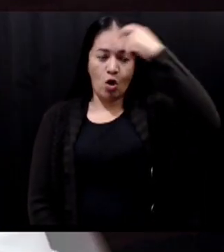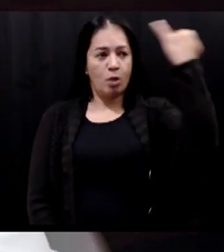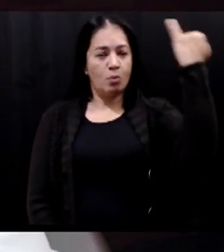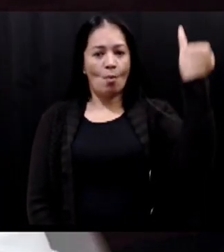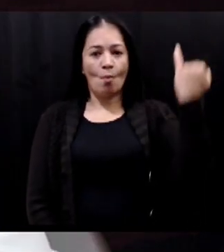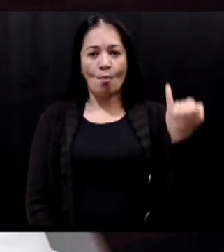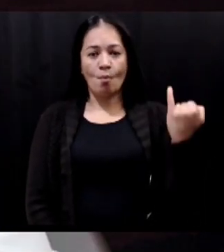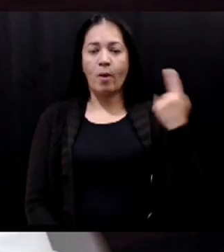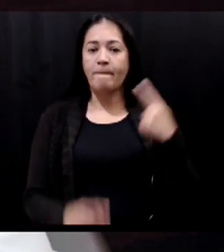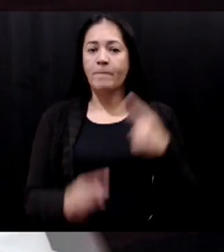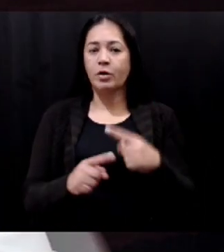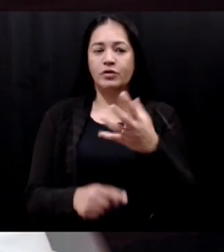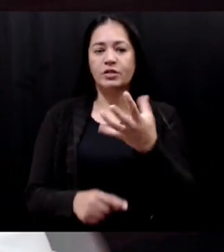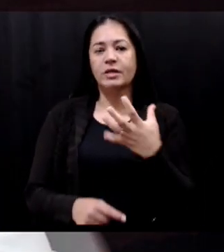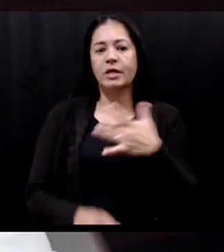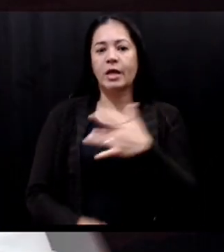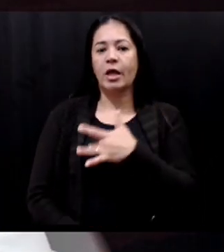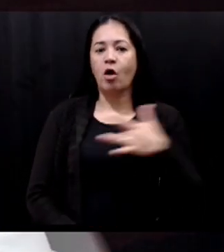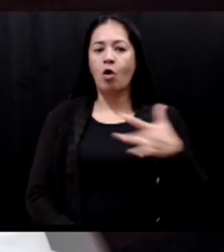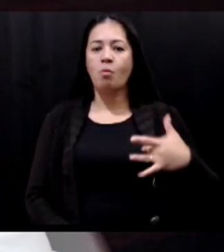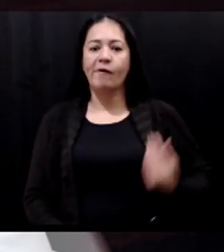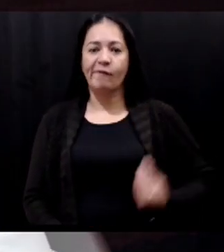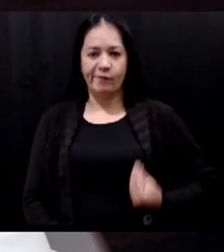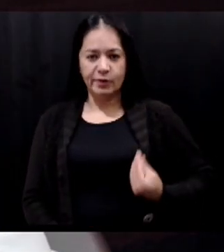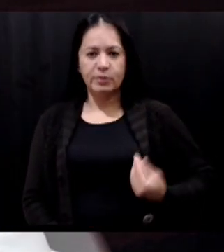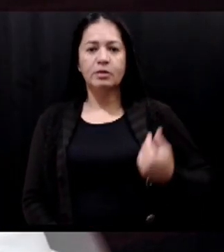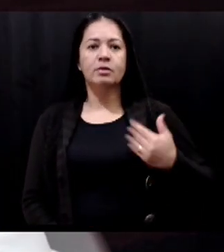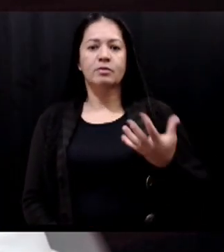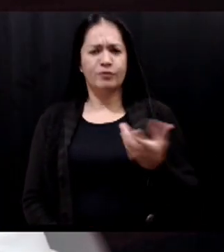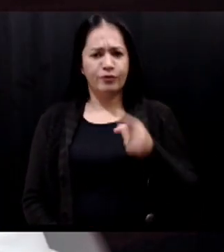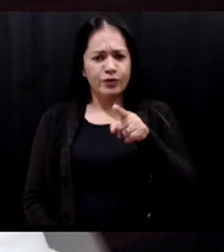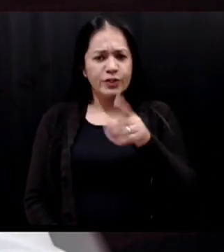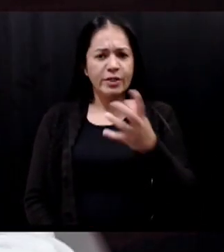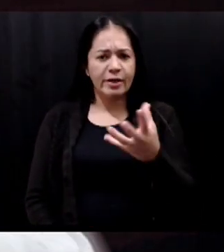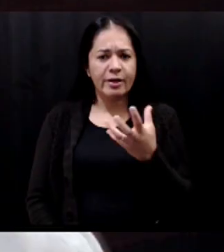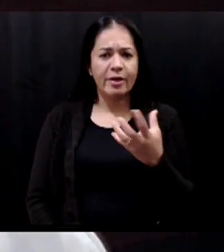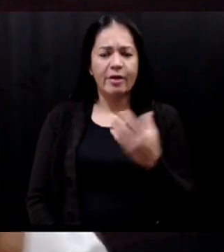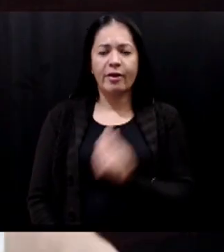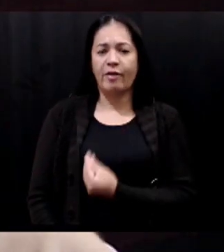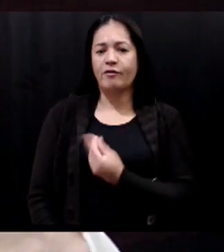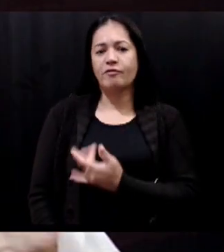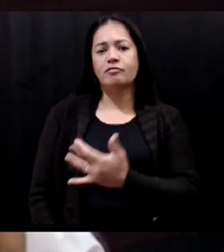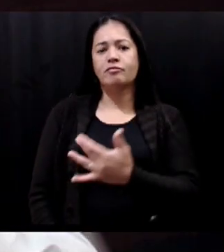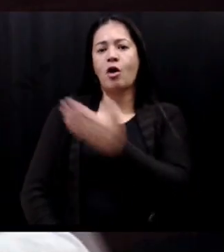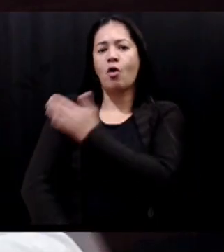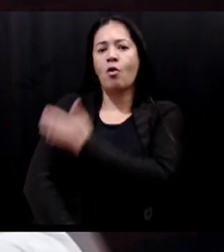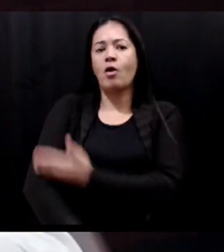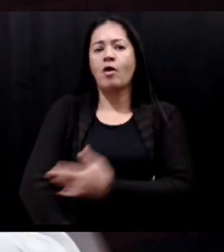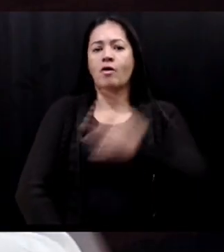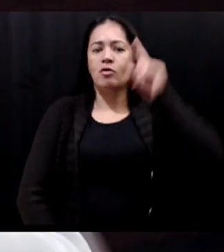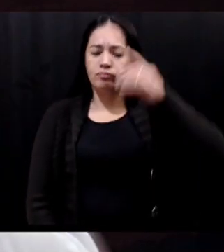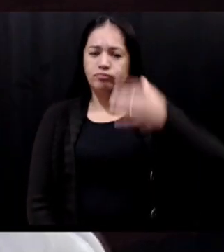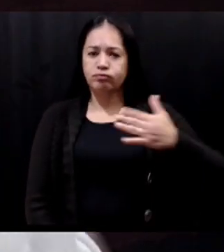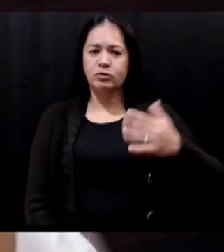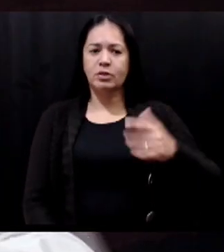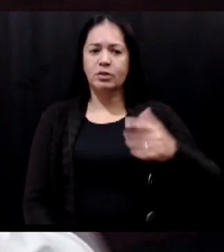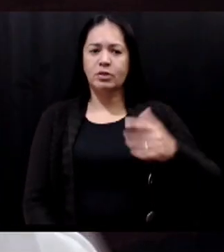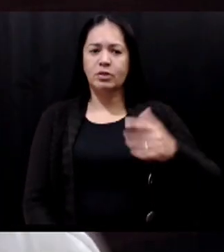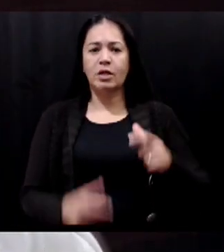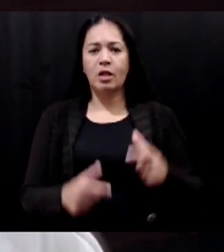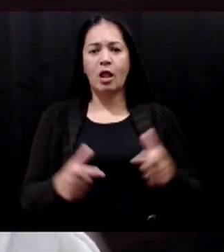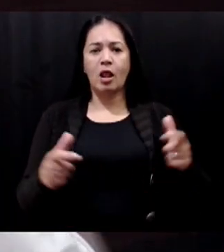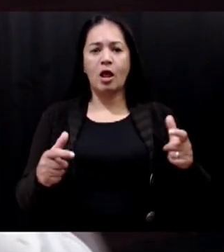vida saudável, porque você quer viver uma rotina alimentar, aumentar a sua expectativa de vida, ter